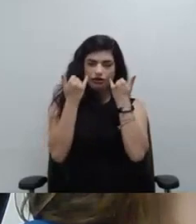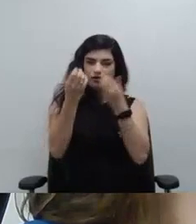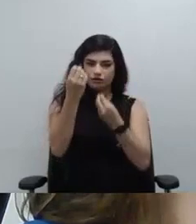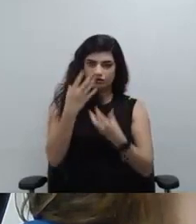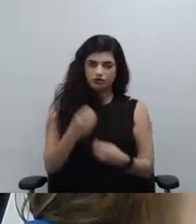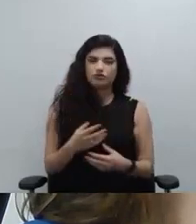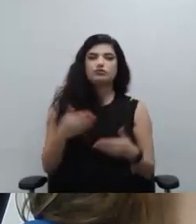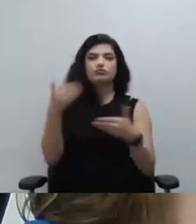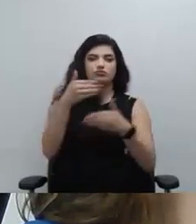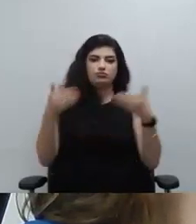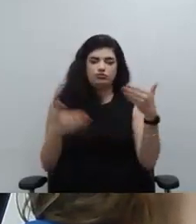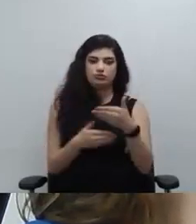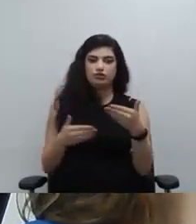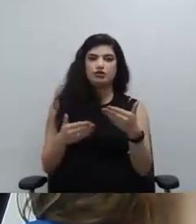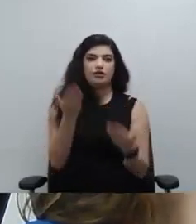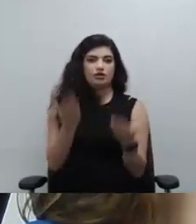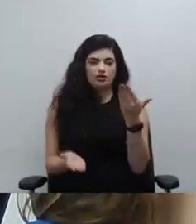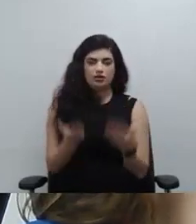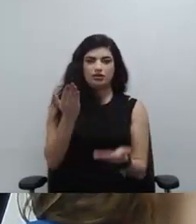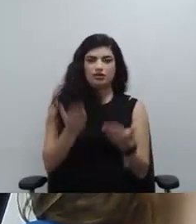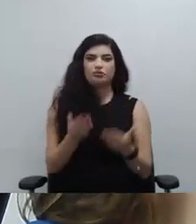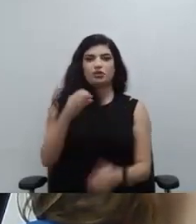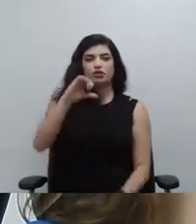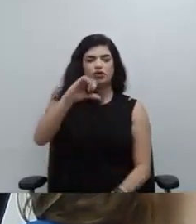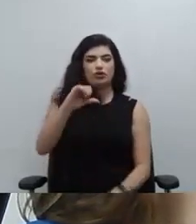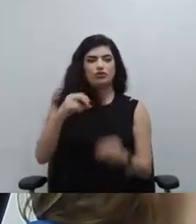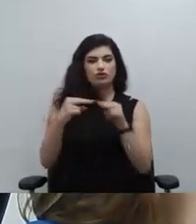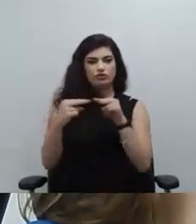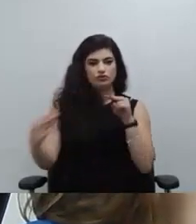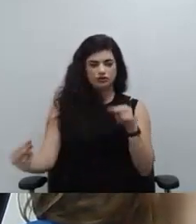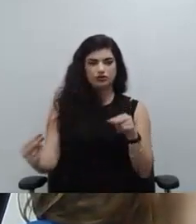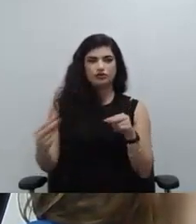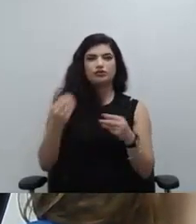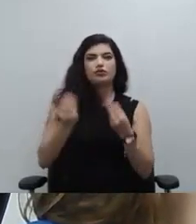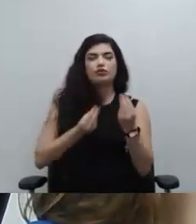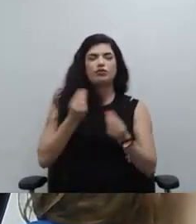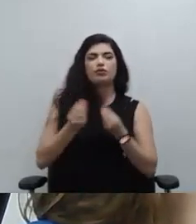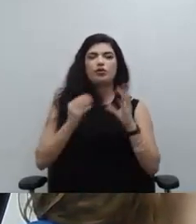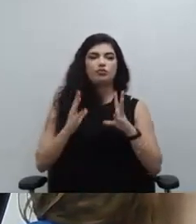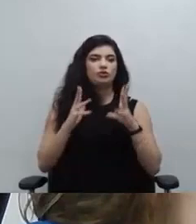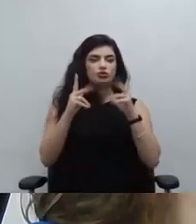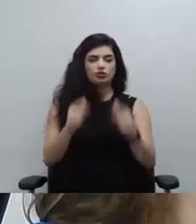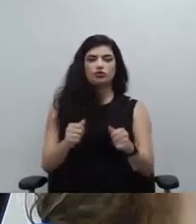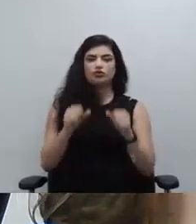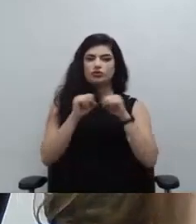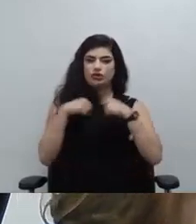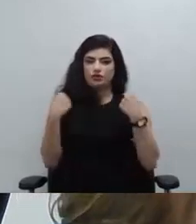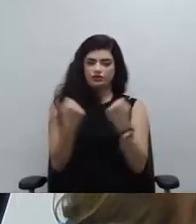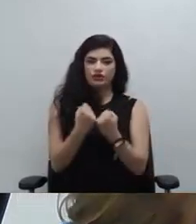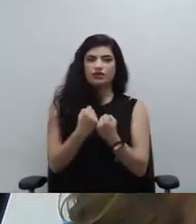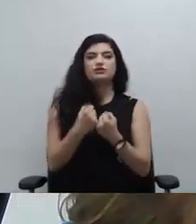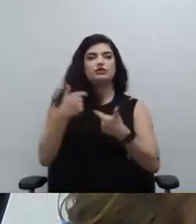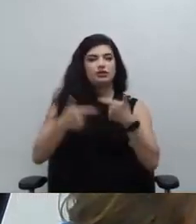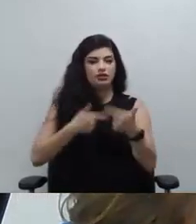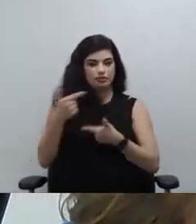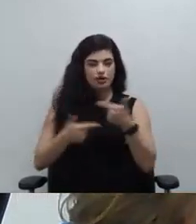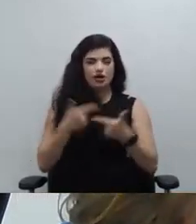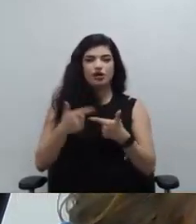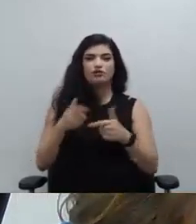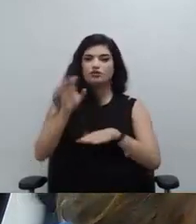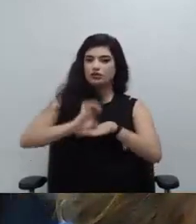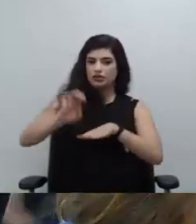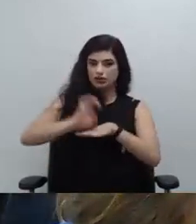de um painel, balanço do nono ciclo de conferências e disponibilizados a todos e todas, defensores e defensoras, servidores e servidoras,